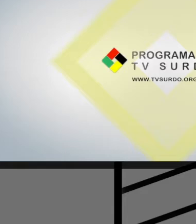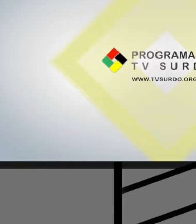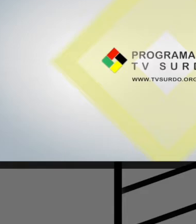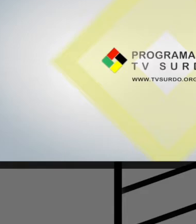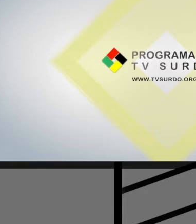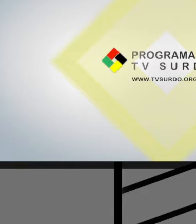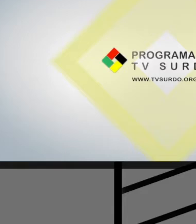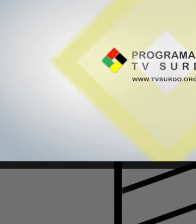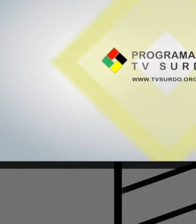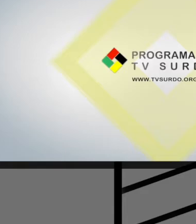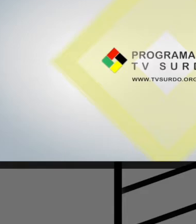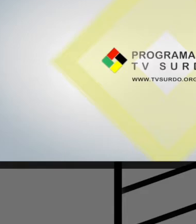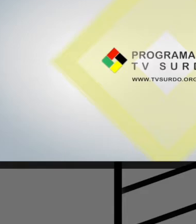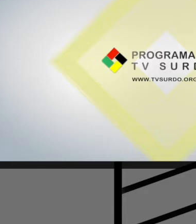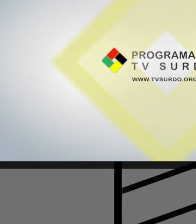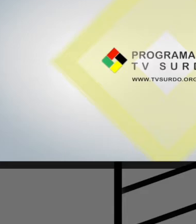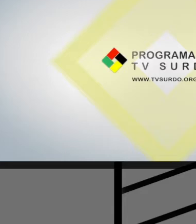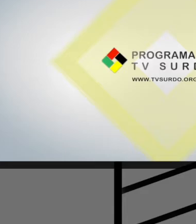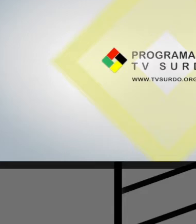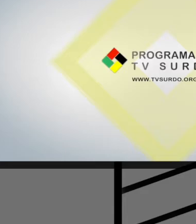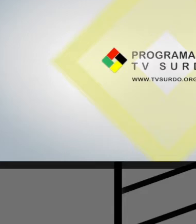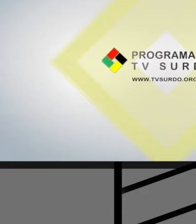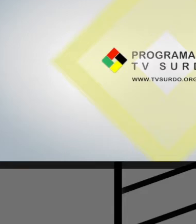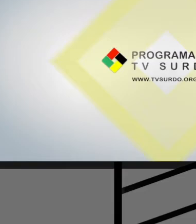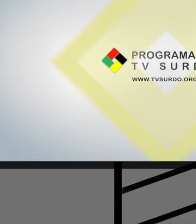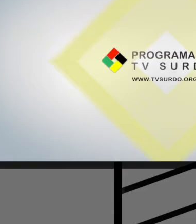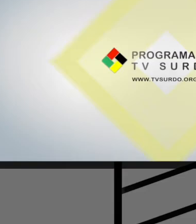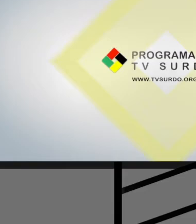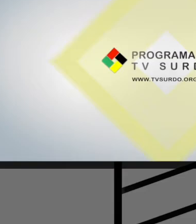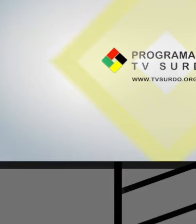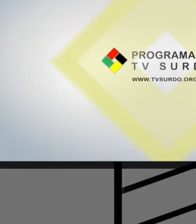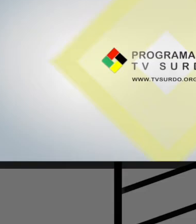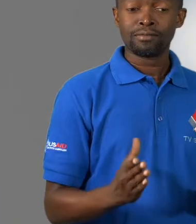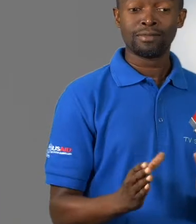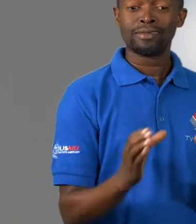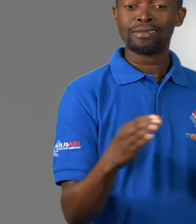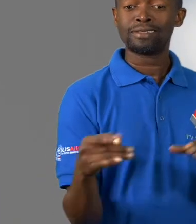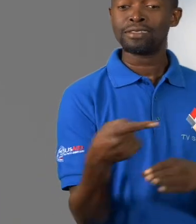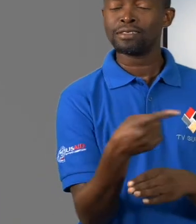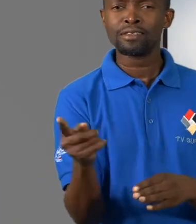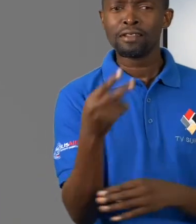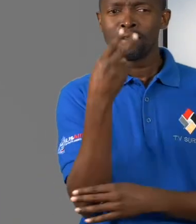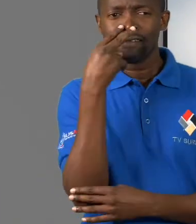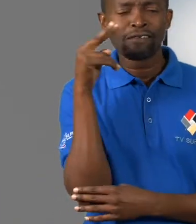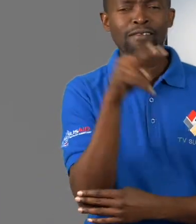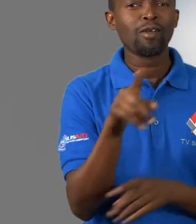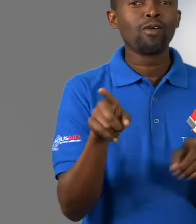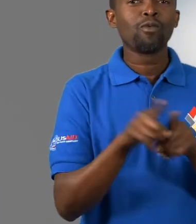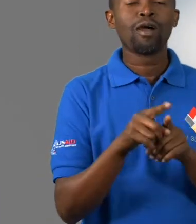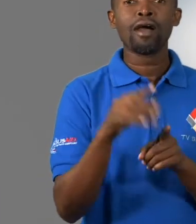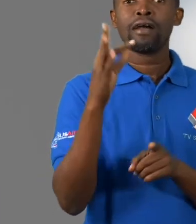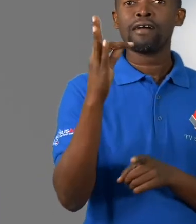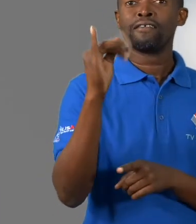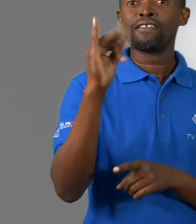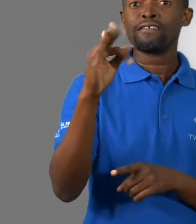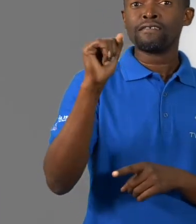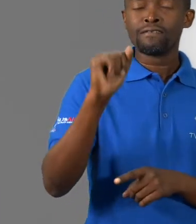futebol de forma direta a disputar em competições internacionais. As equipas do Moçambola